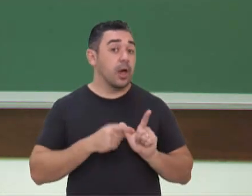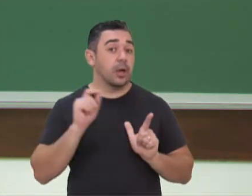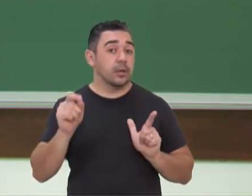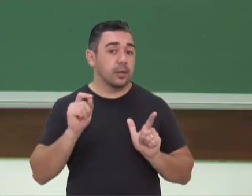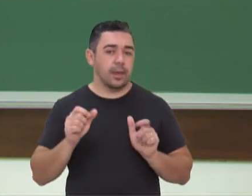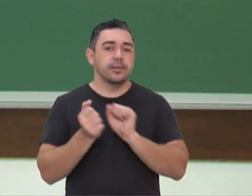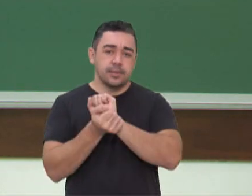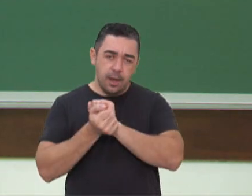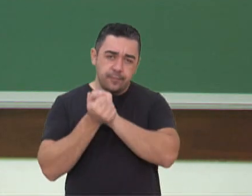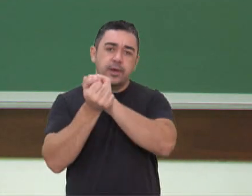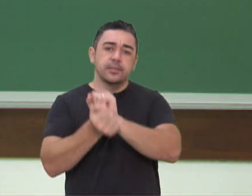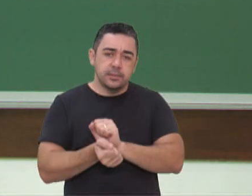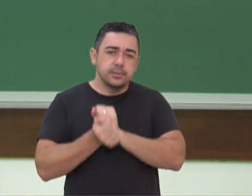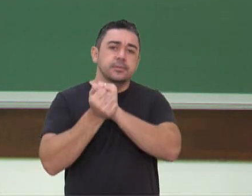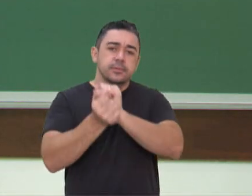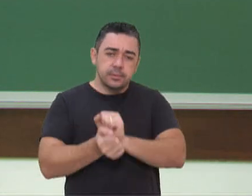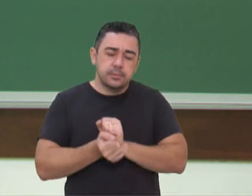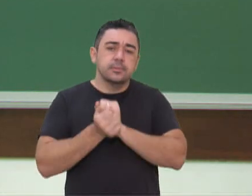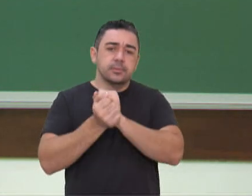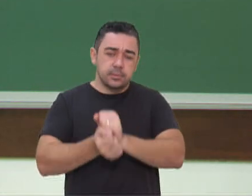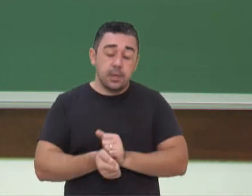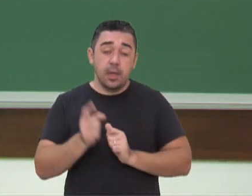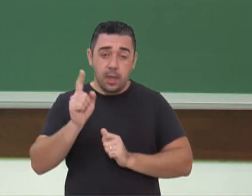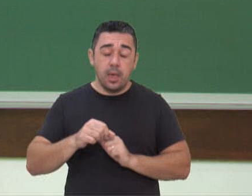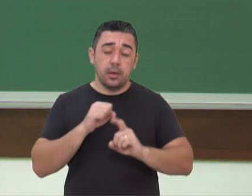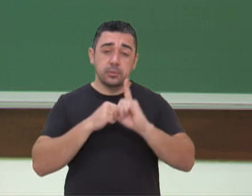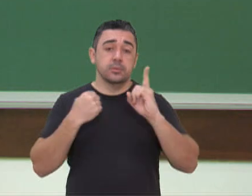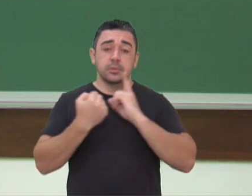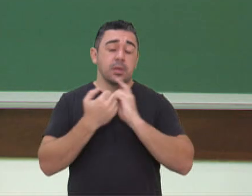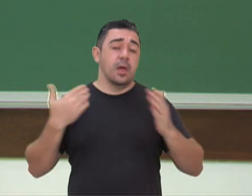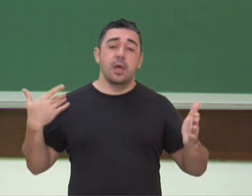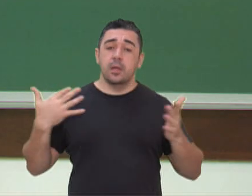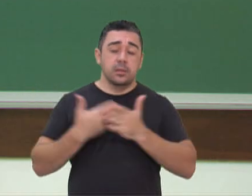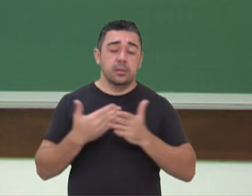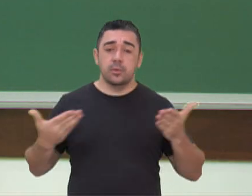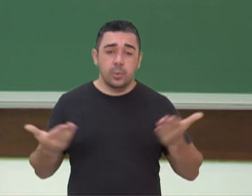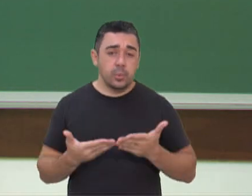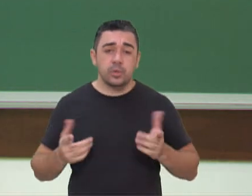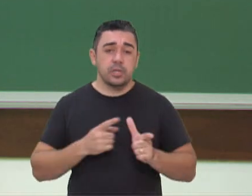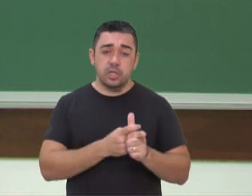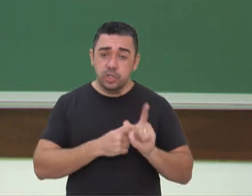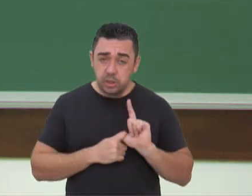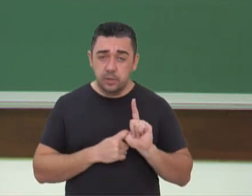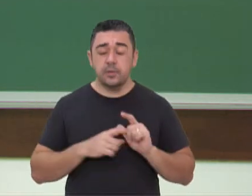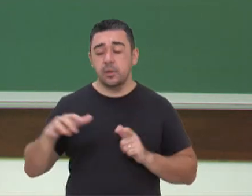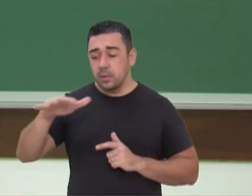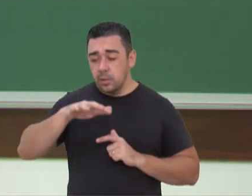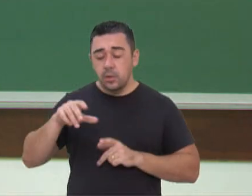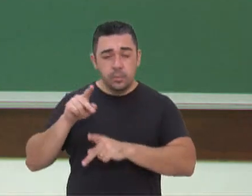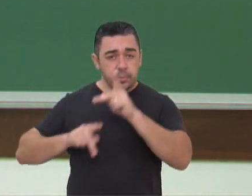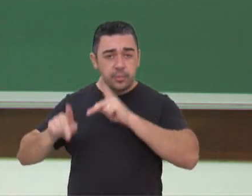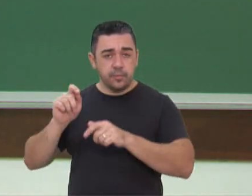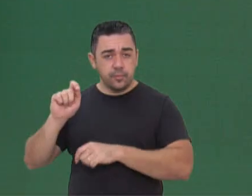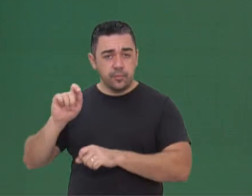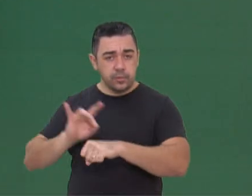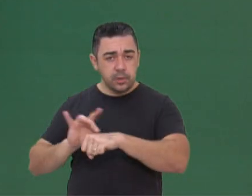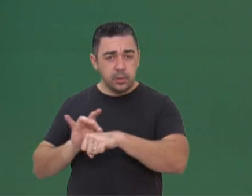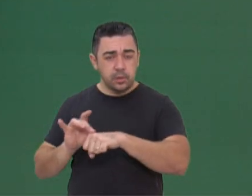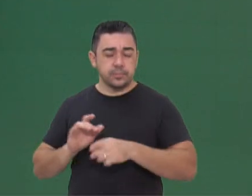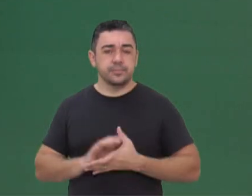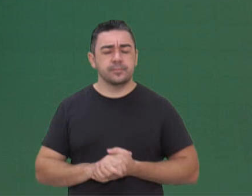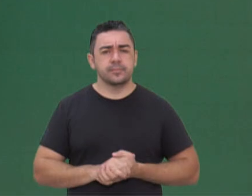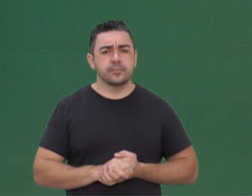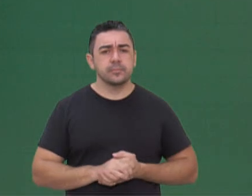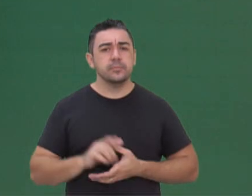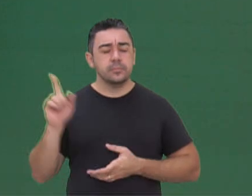A escravidão. Essa grande dívida que a sociedade brasileira tem ou teria com os negros, segundo o jornal. O Clarim da